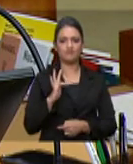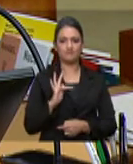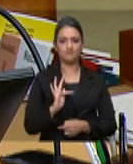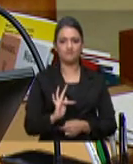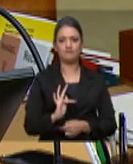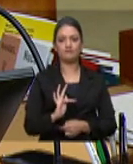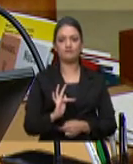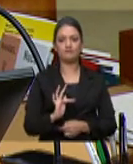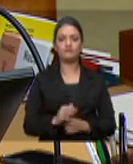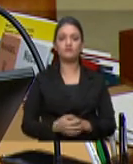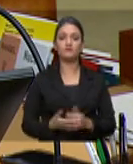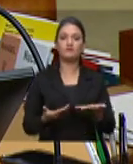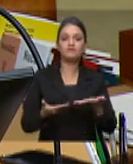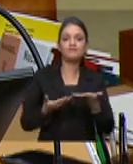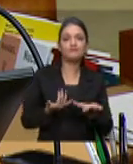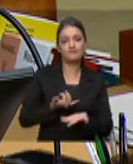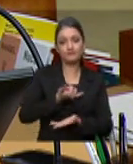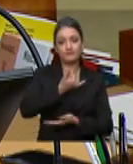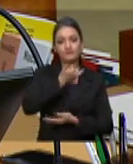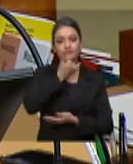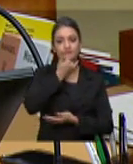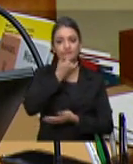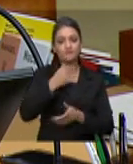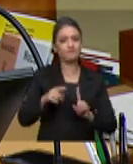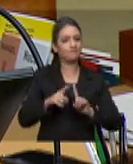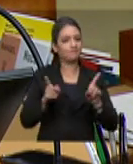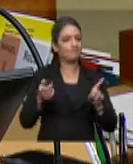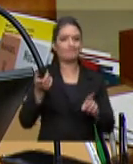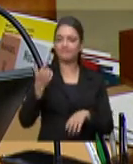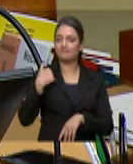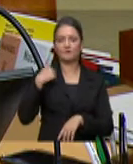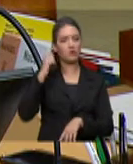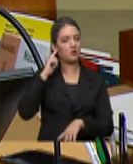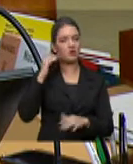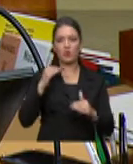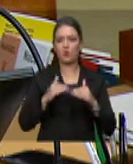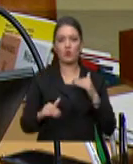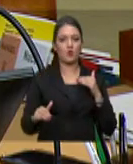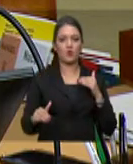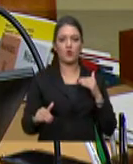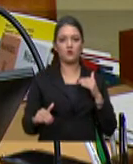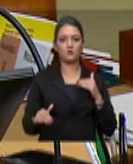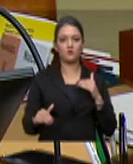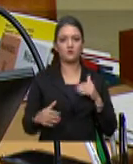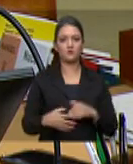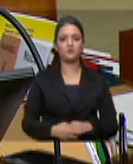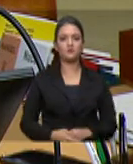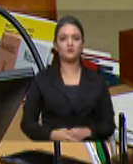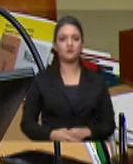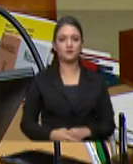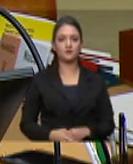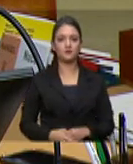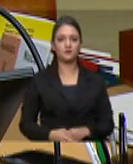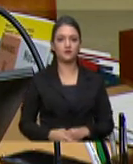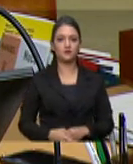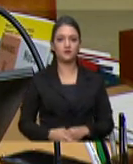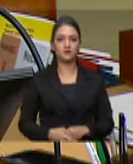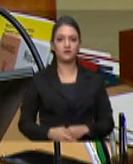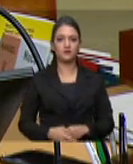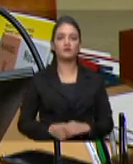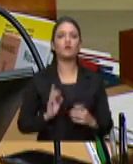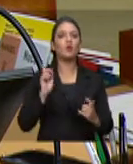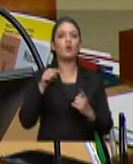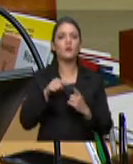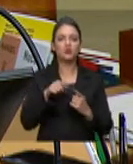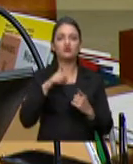Com a devida vênia, eu não acolho essa preliminar, e as razões estão lançadas